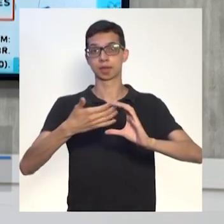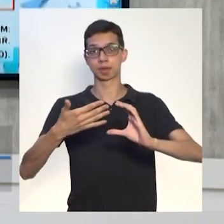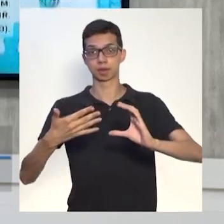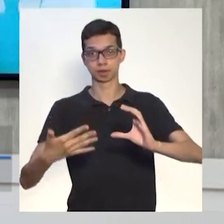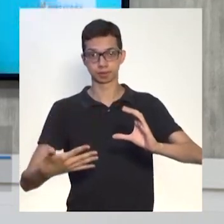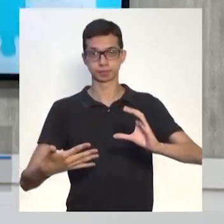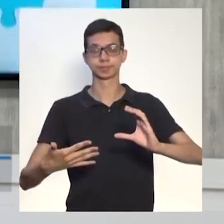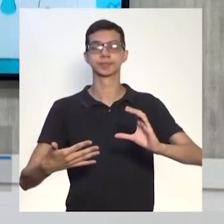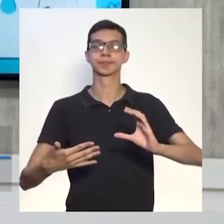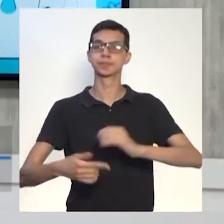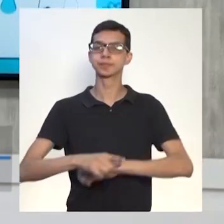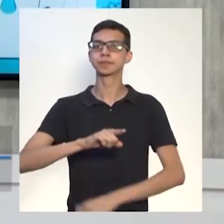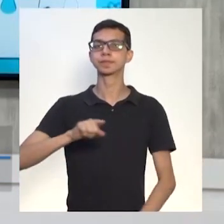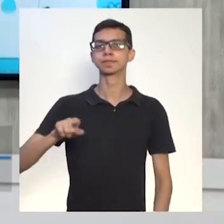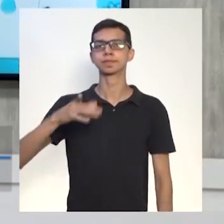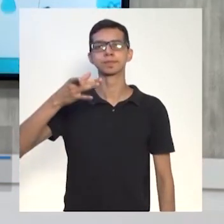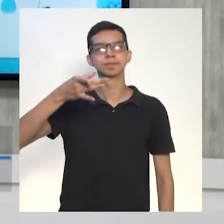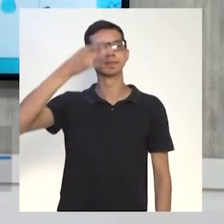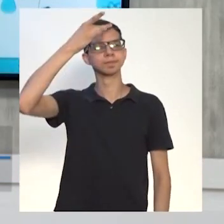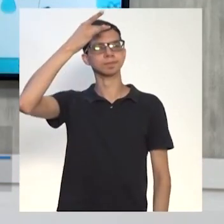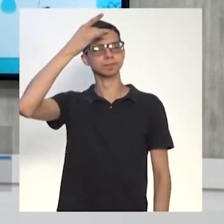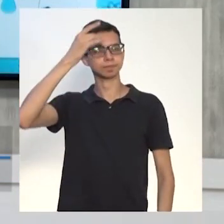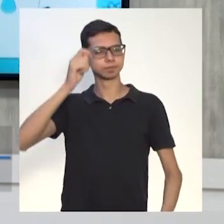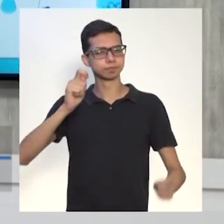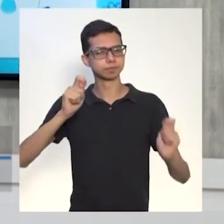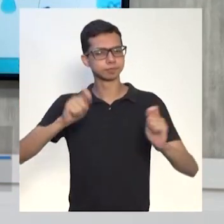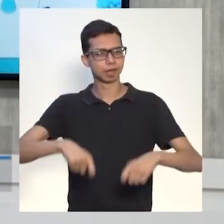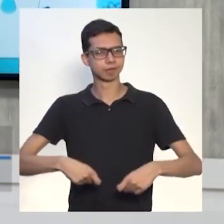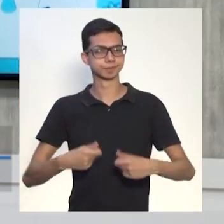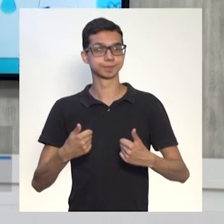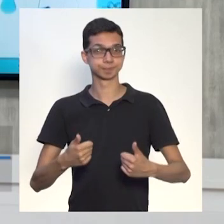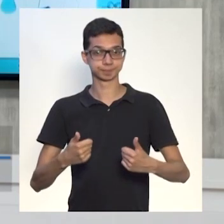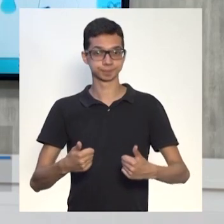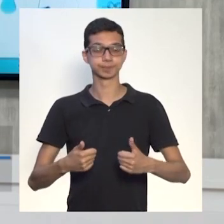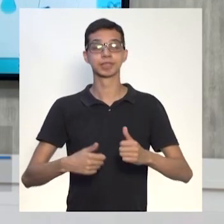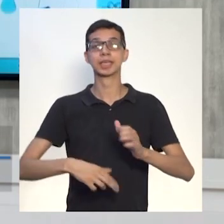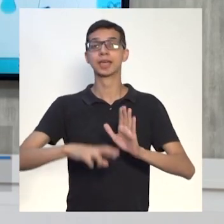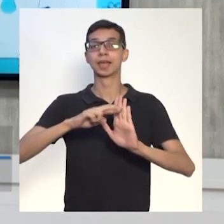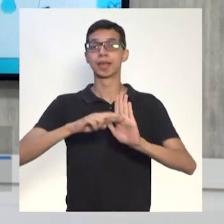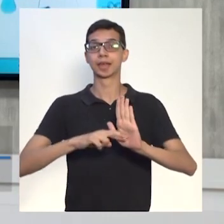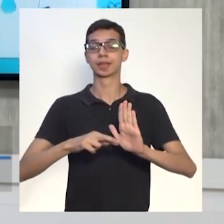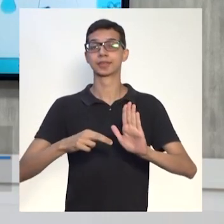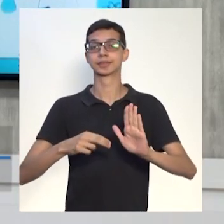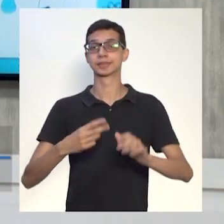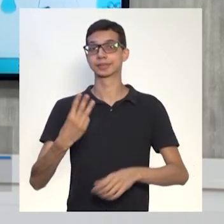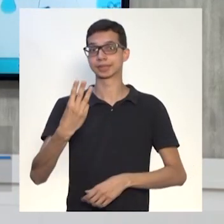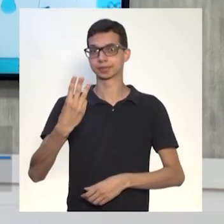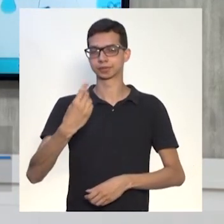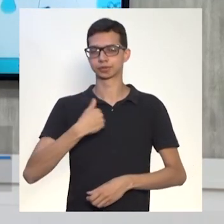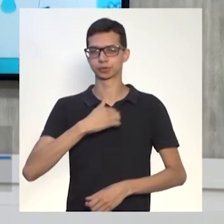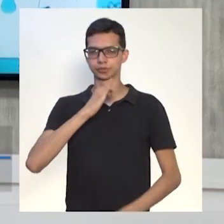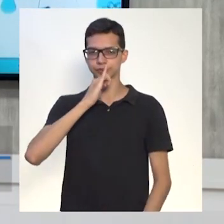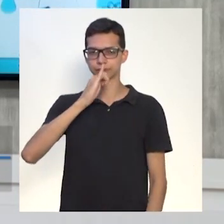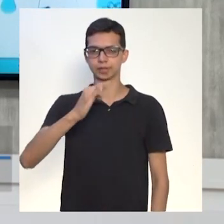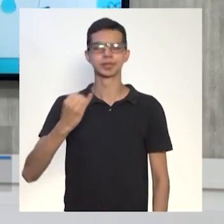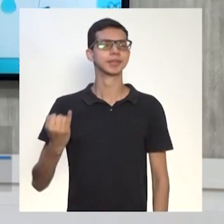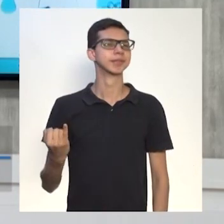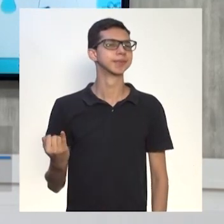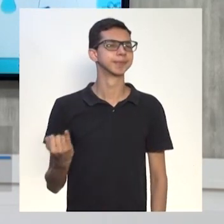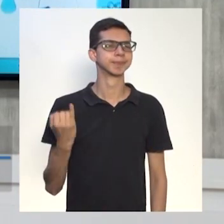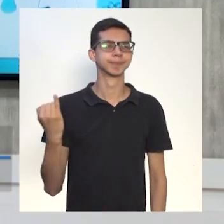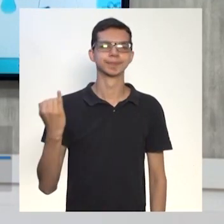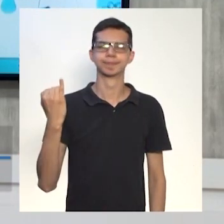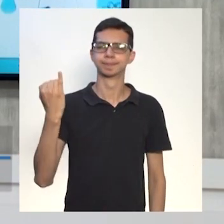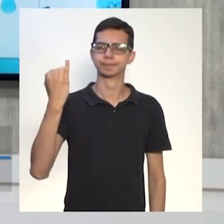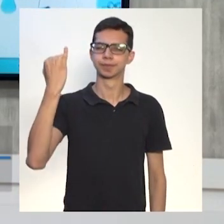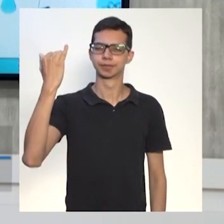apropriadas por você. Tudo bem? E a regrinha de número 3, que é muito importante, que é quando